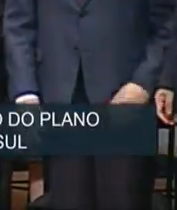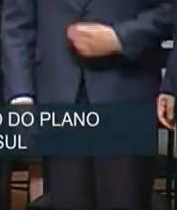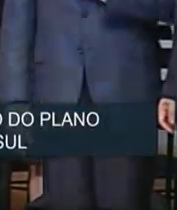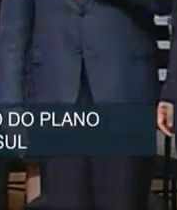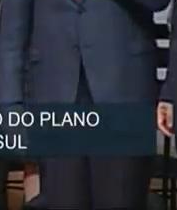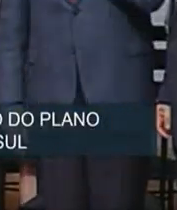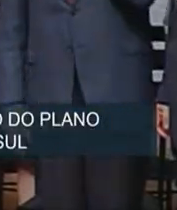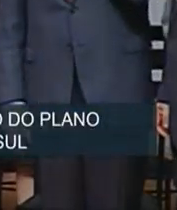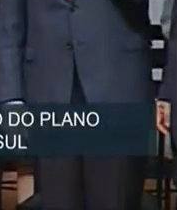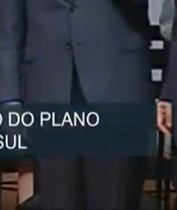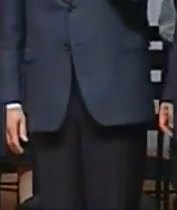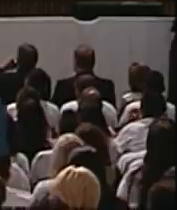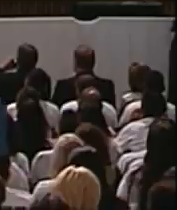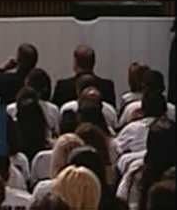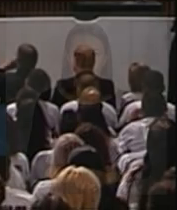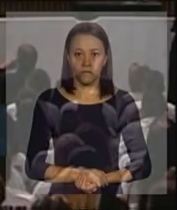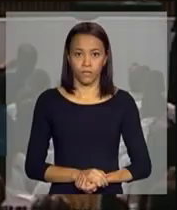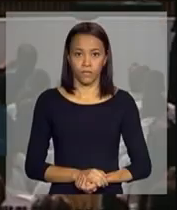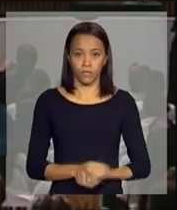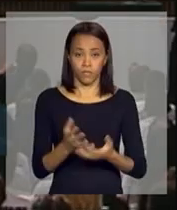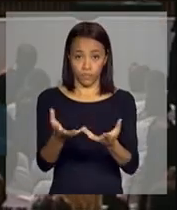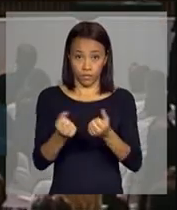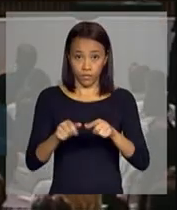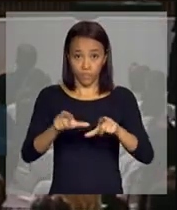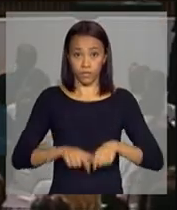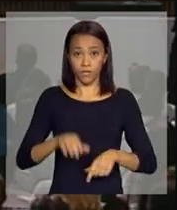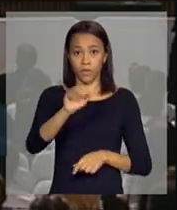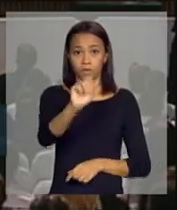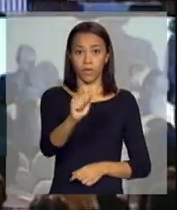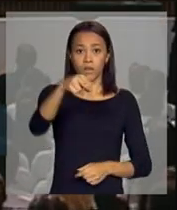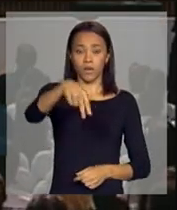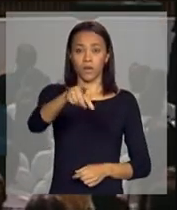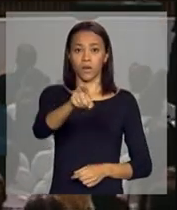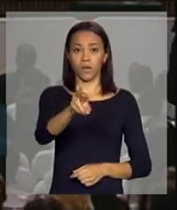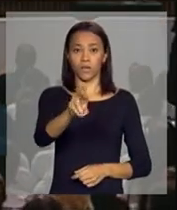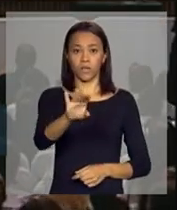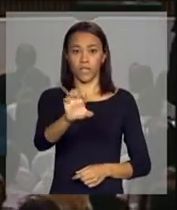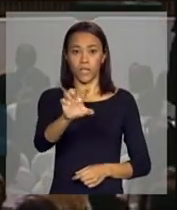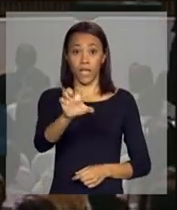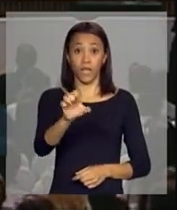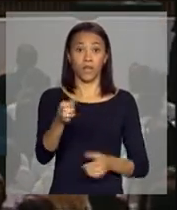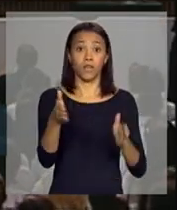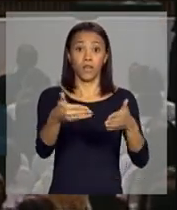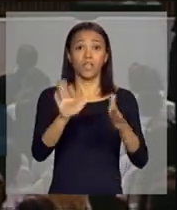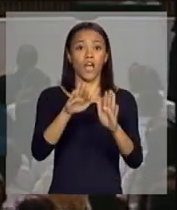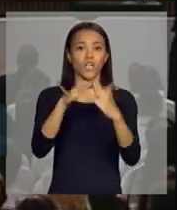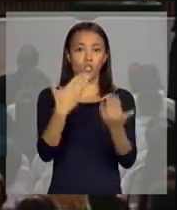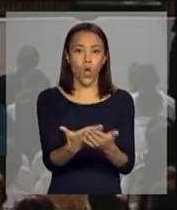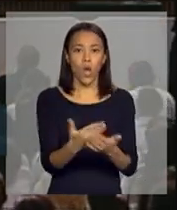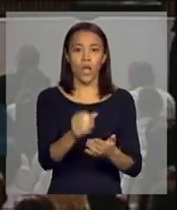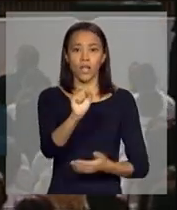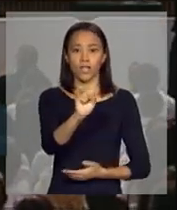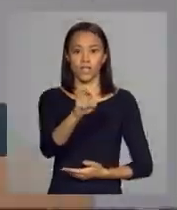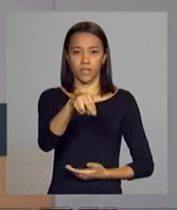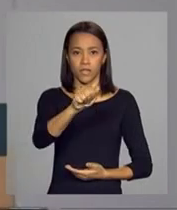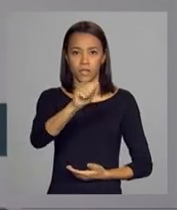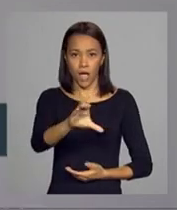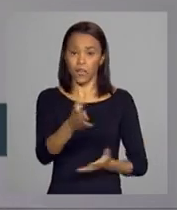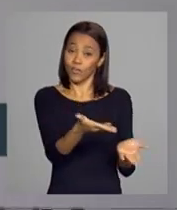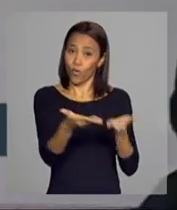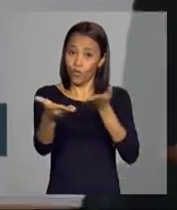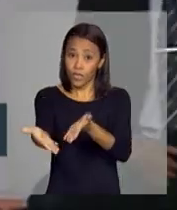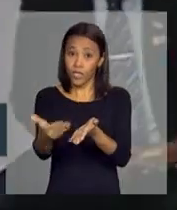Recebe seu diploma Andriele Fagundes da Silva Santana, do SENAC. Para a entrega de seu diploma, convidamos a